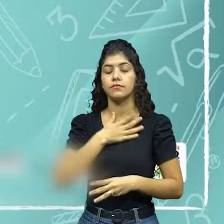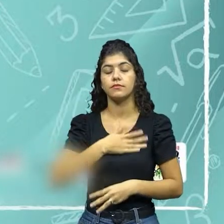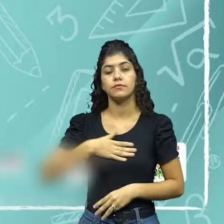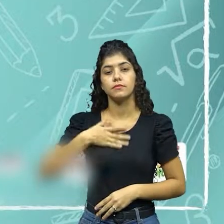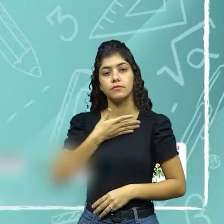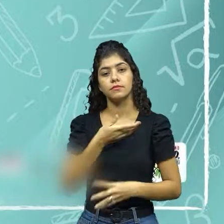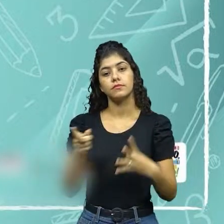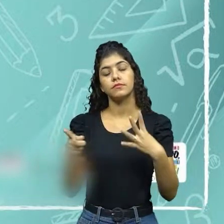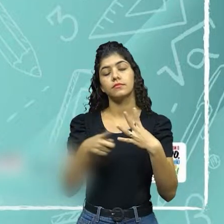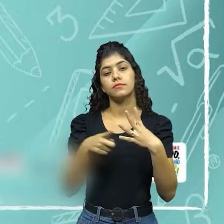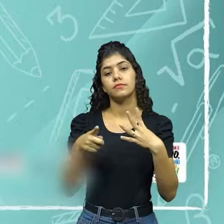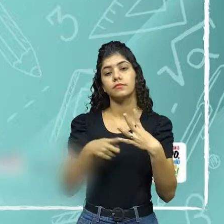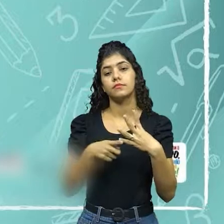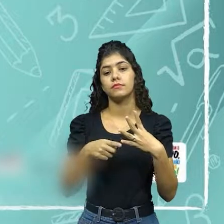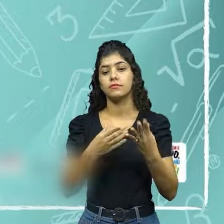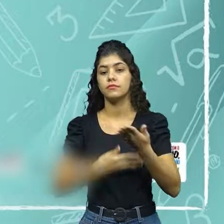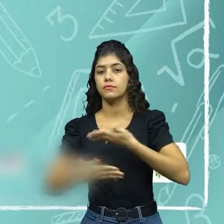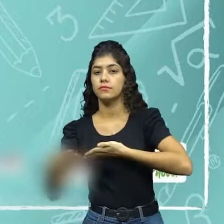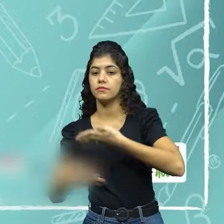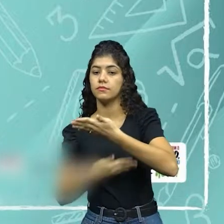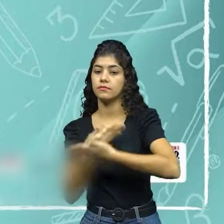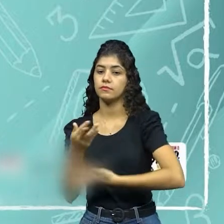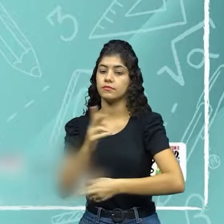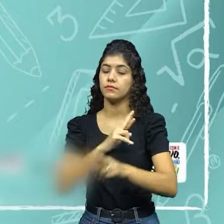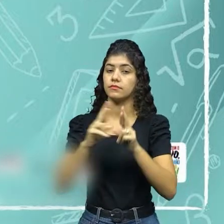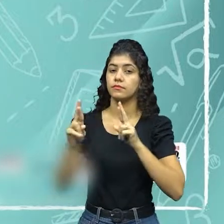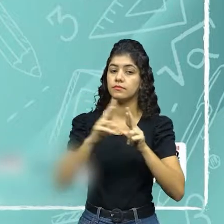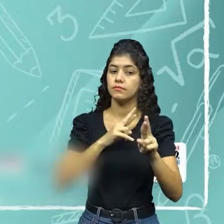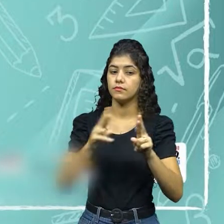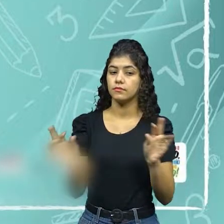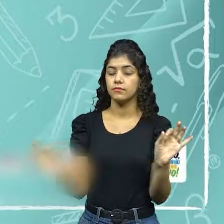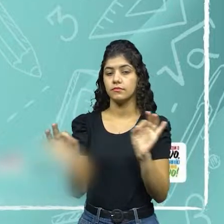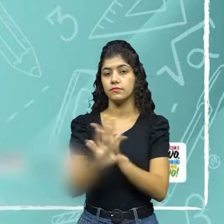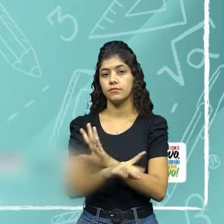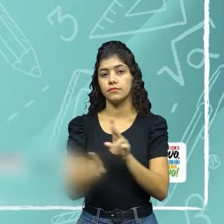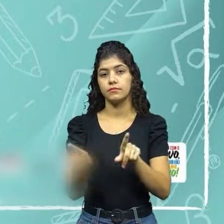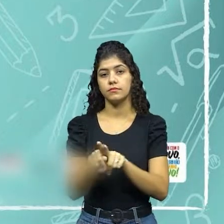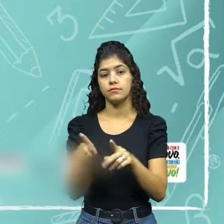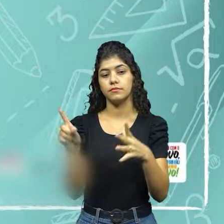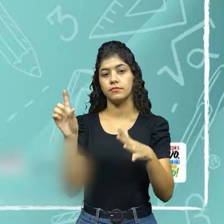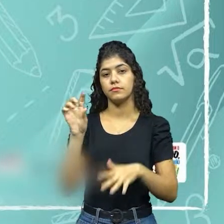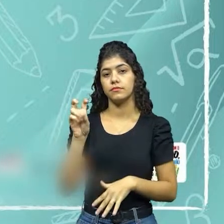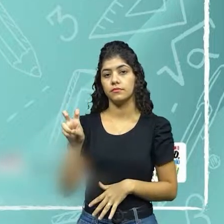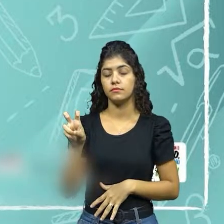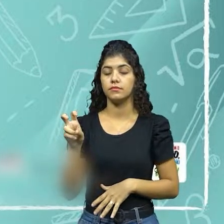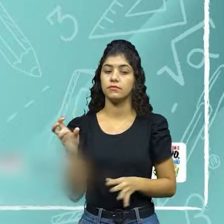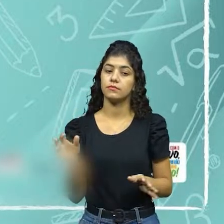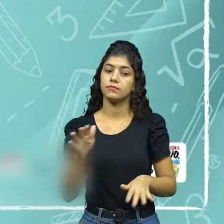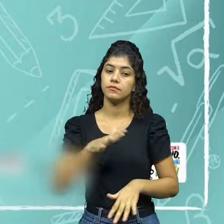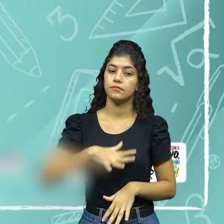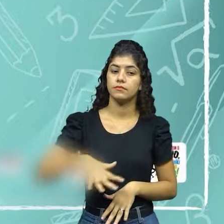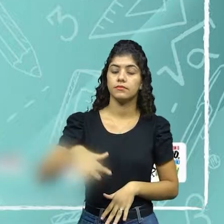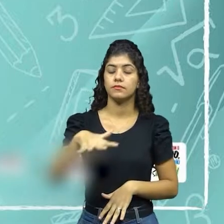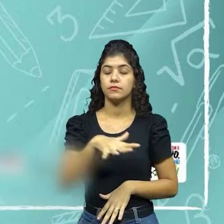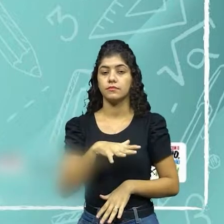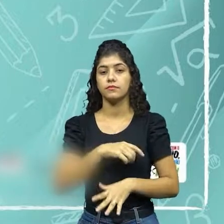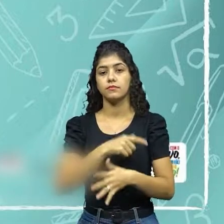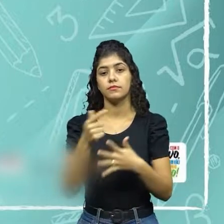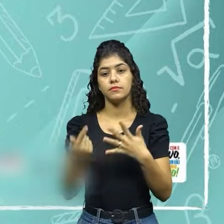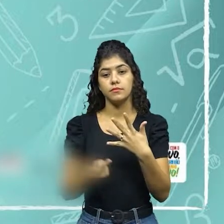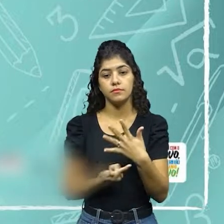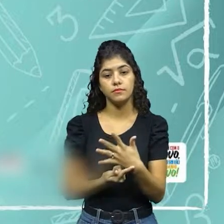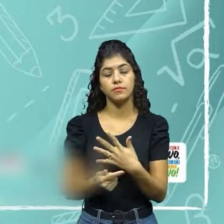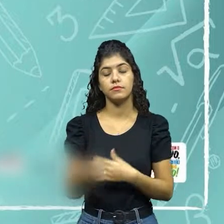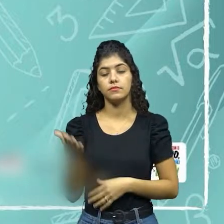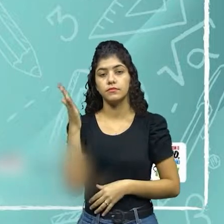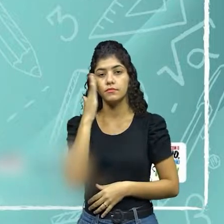E quarto, trocas e relacionamentos e, por fim, mercados, tá bom? Então, esses são os 5 entendimentos